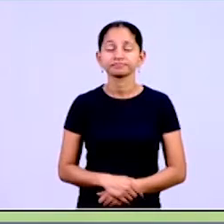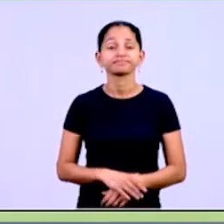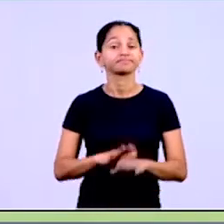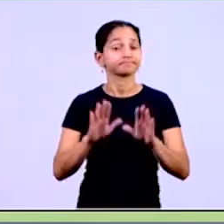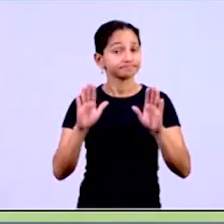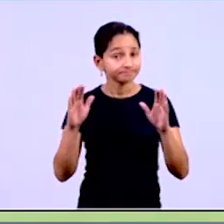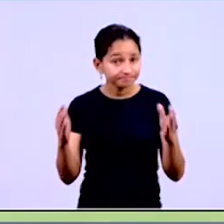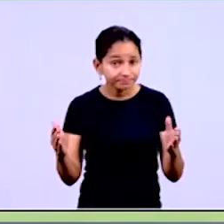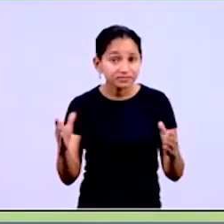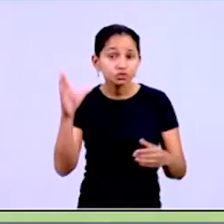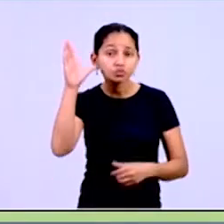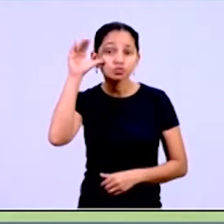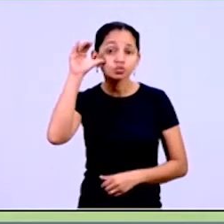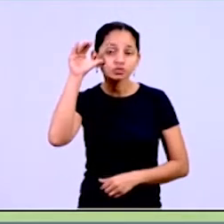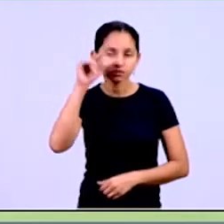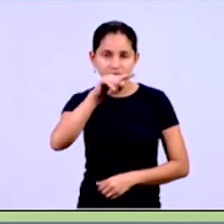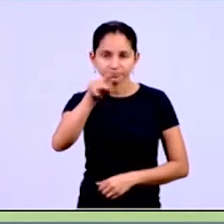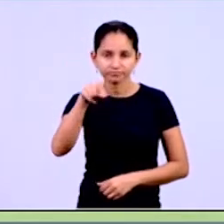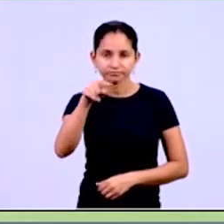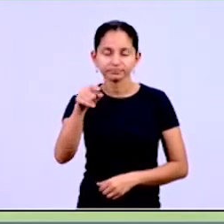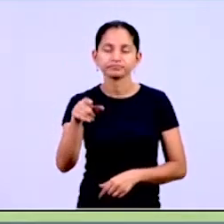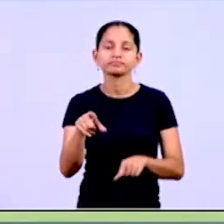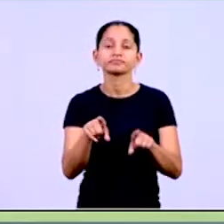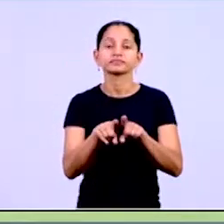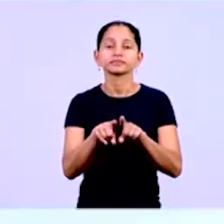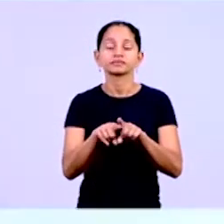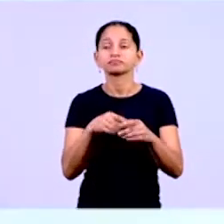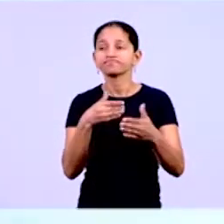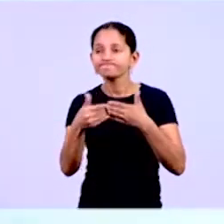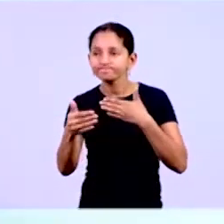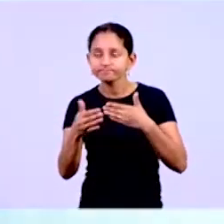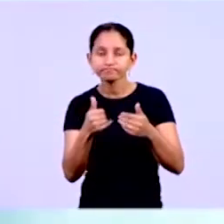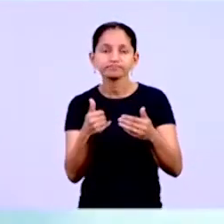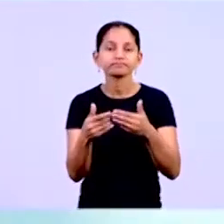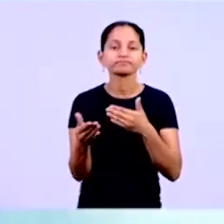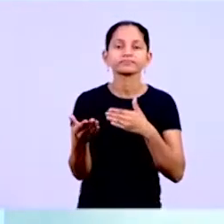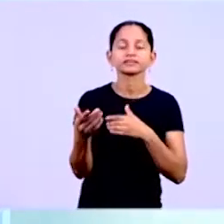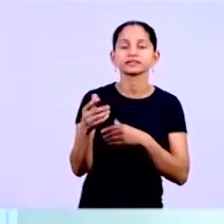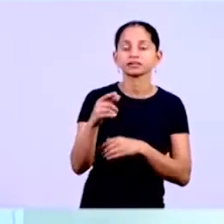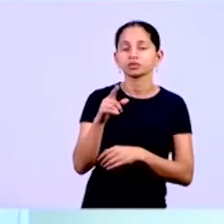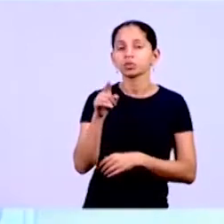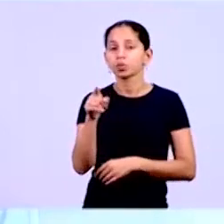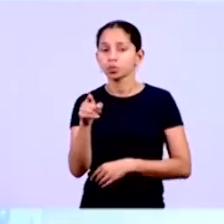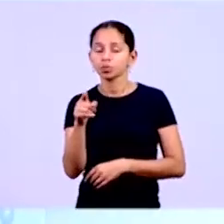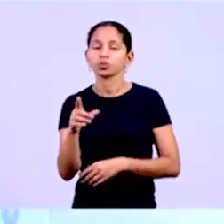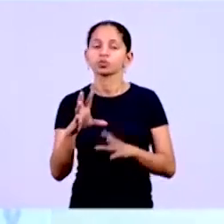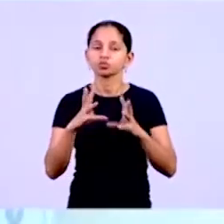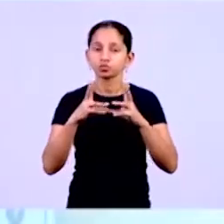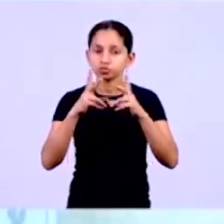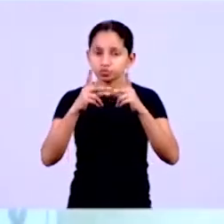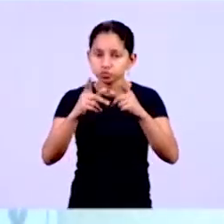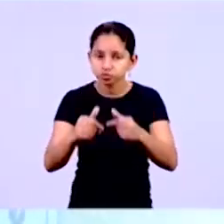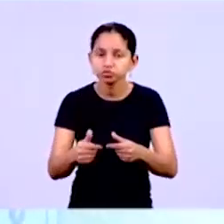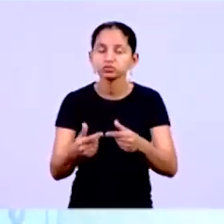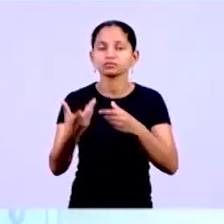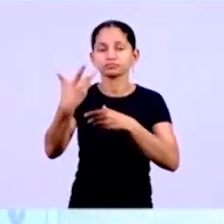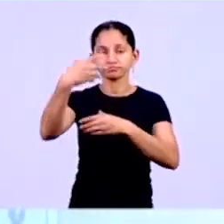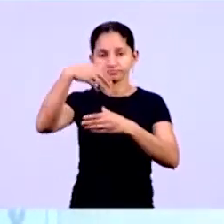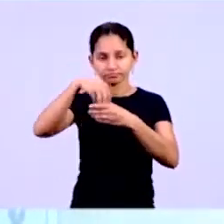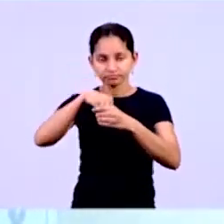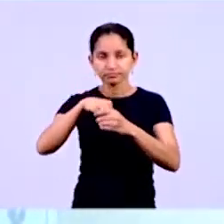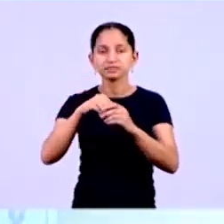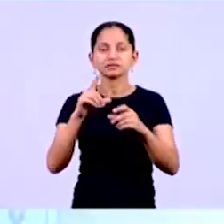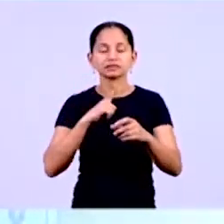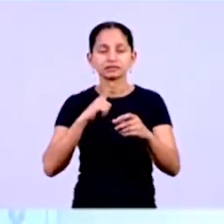Detalhe, curiosidade, tanto o mainframe, quanto os servidores, quanto os workstations, quanto